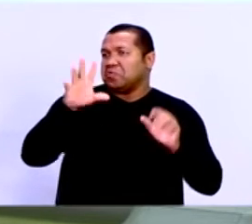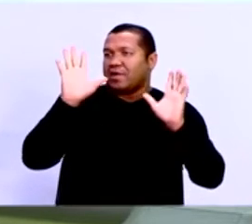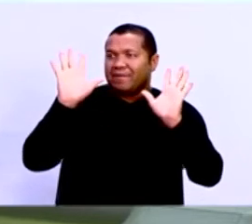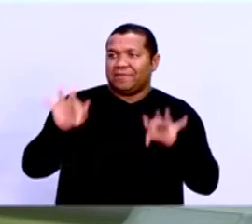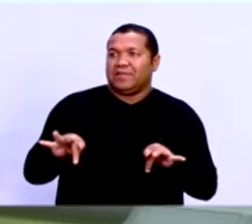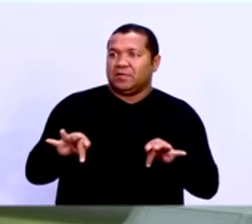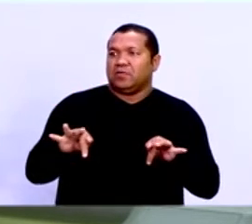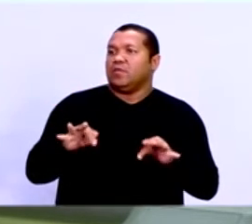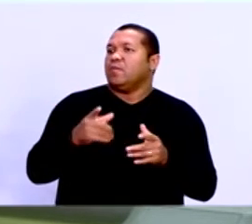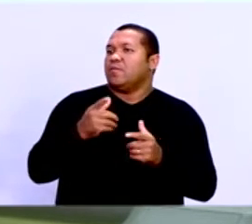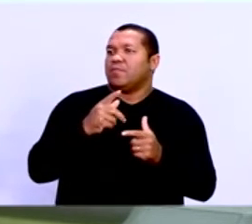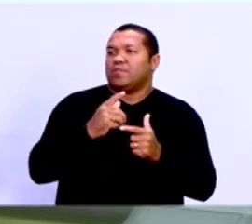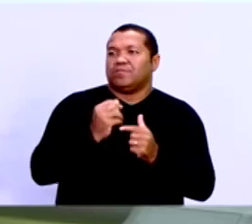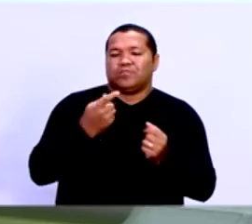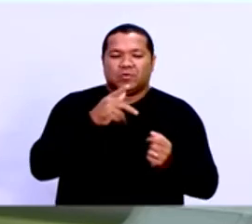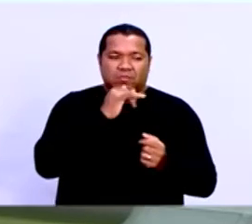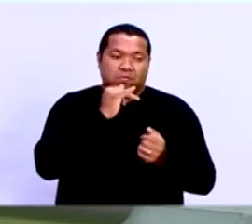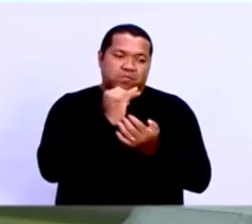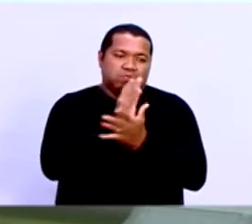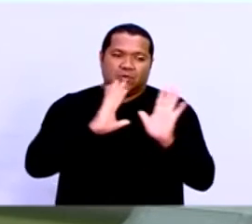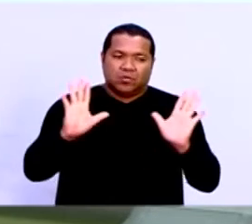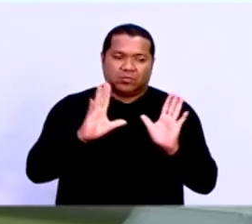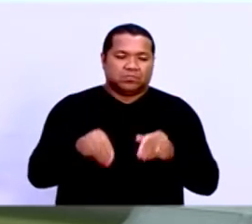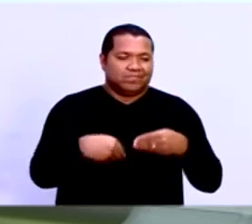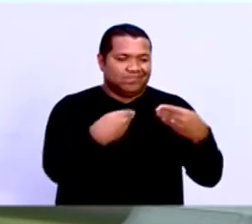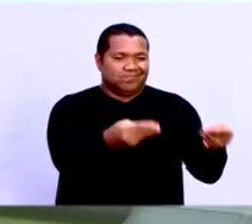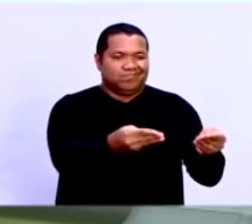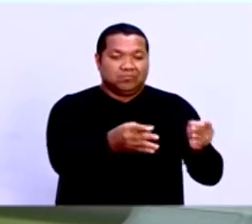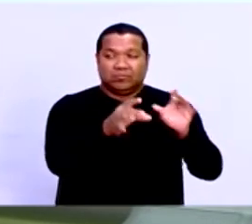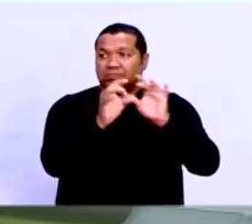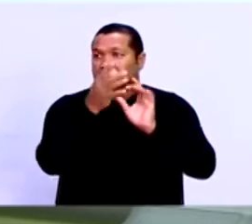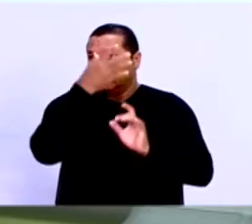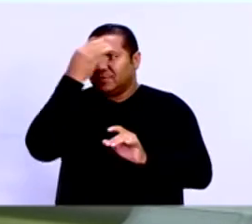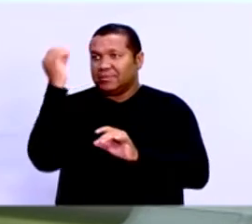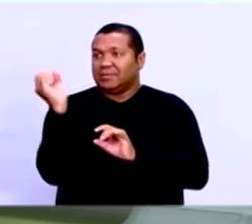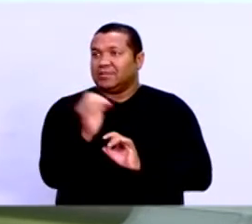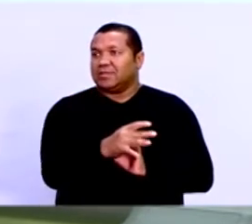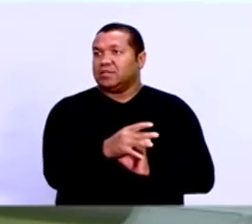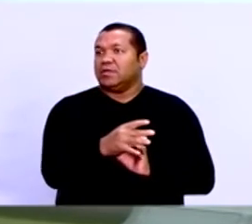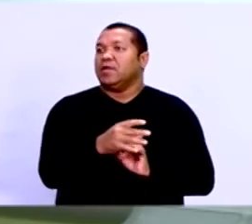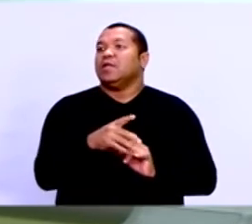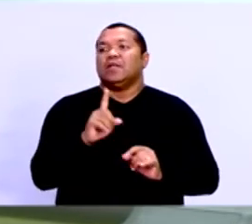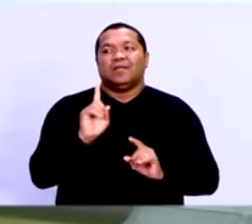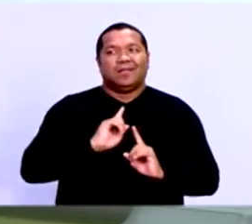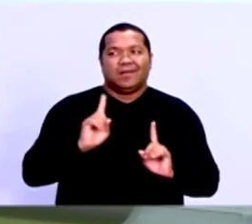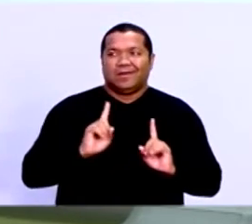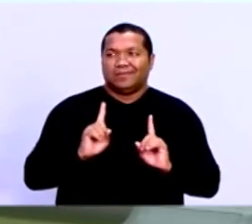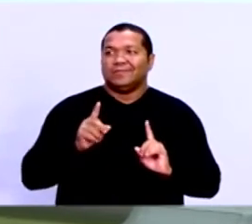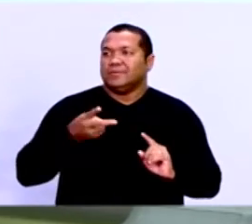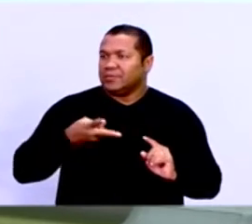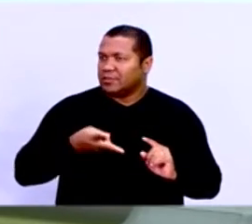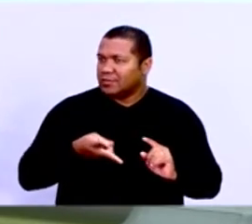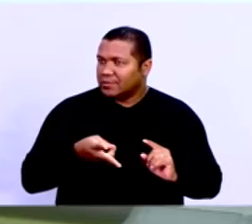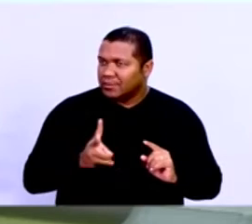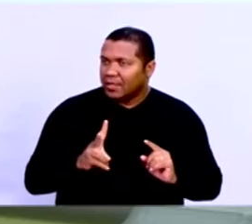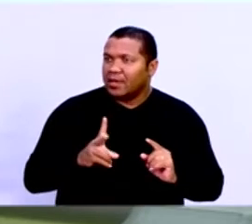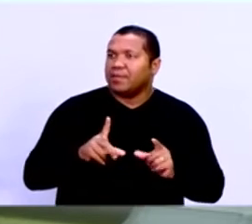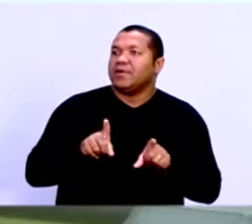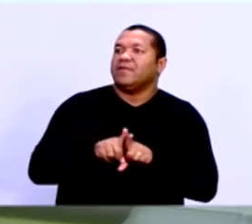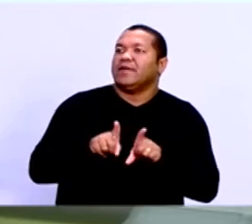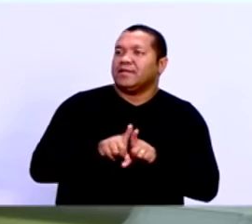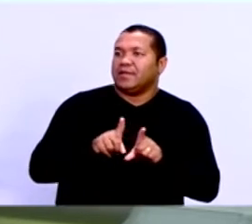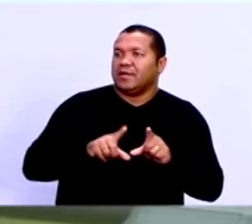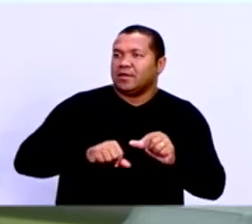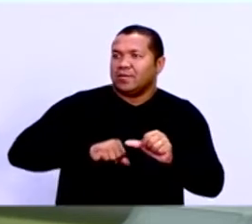entreguei a equipe meu cliente não vou mexer mais nele nunca mais não é assim ele sempre vai ter uma atualização